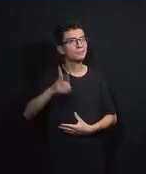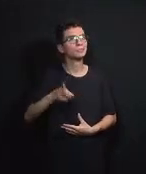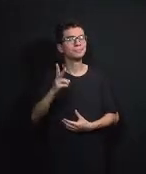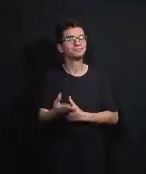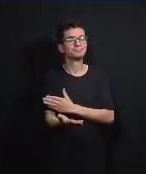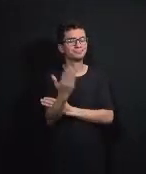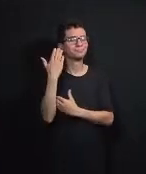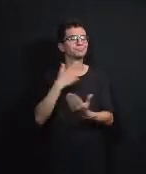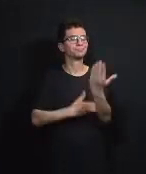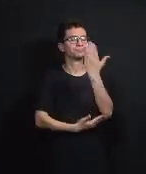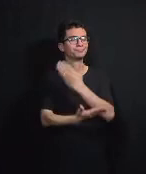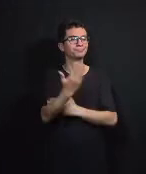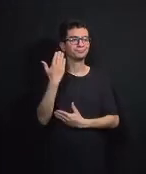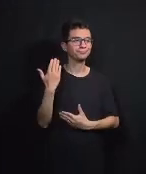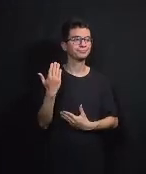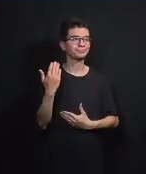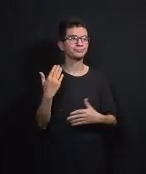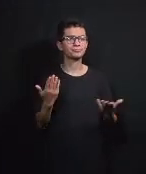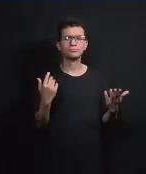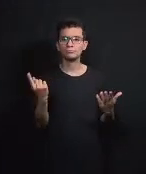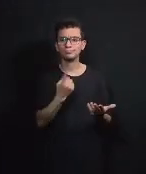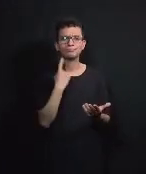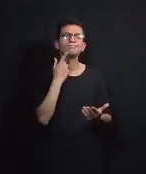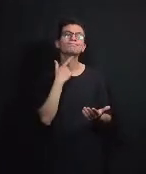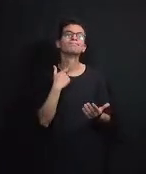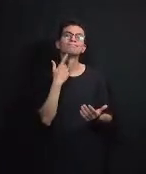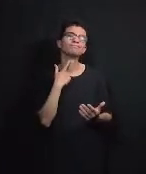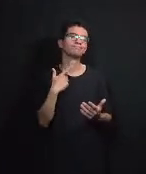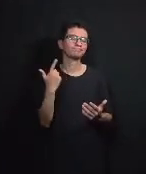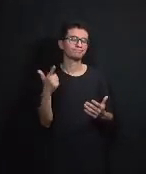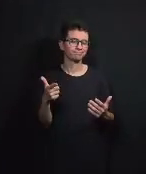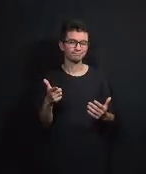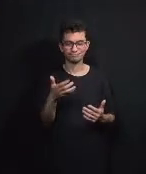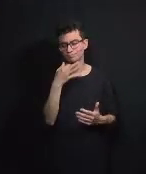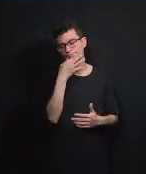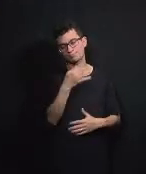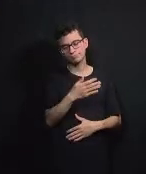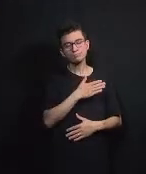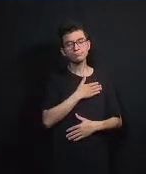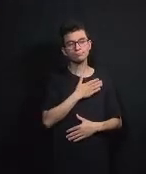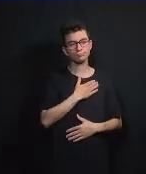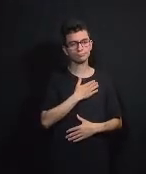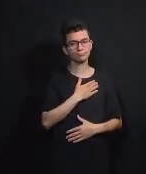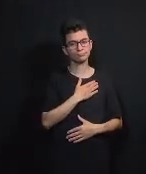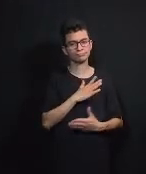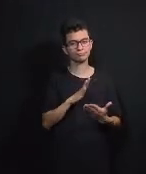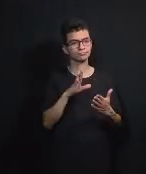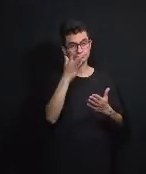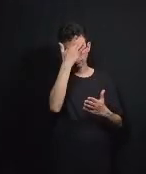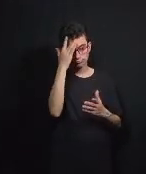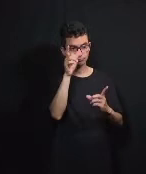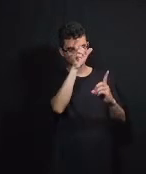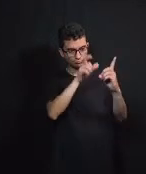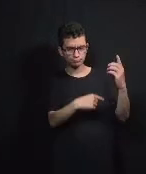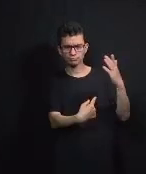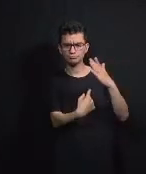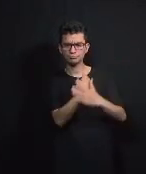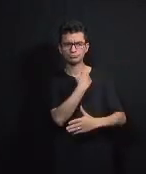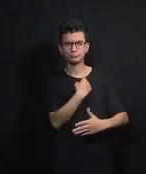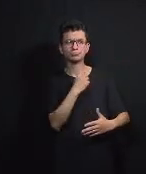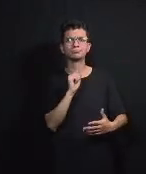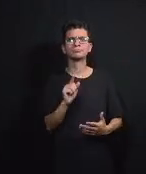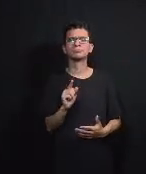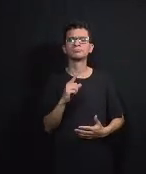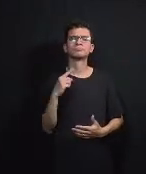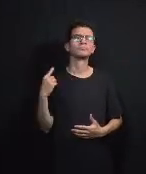não é desejável, enfim, do meu ponto de vista, talvez do ponto de vista de quem me pergunta. O que é desejável é que a gente